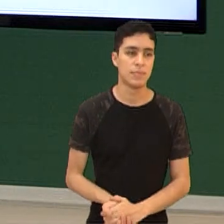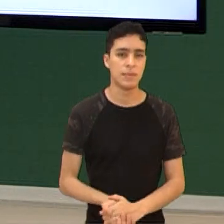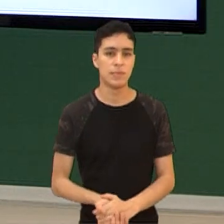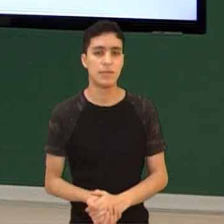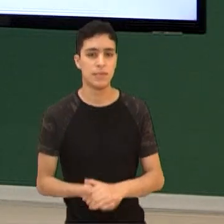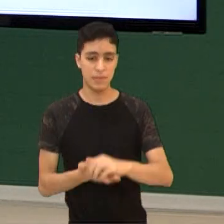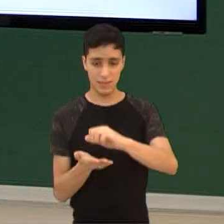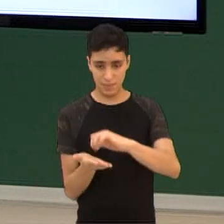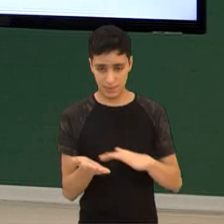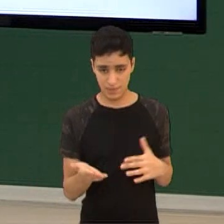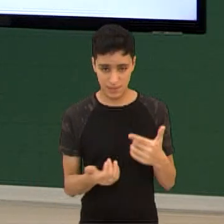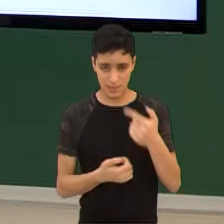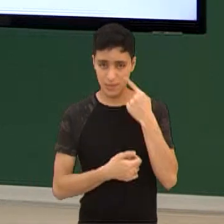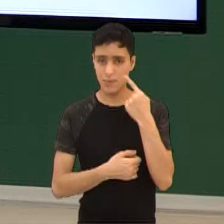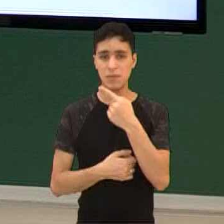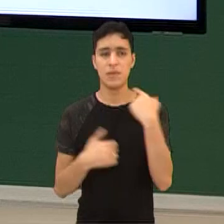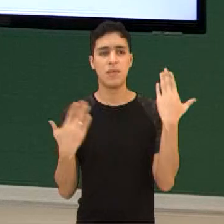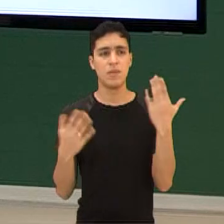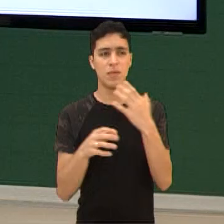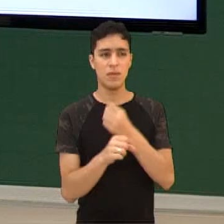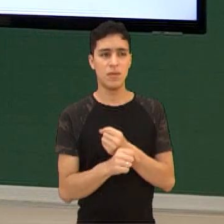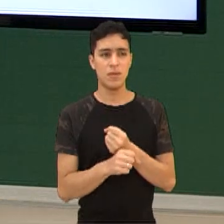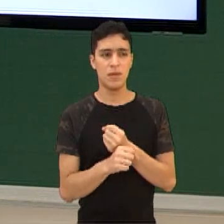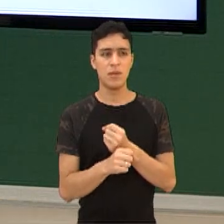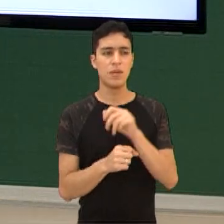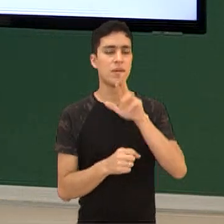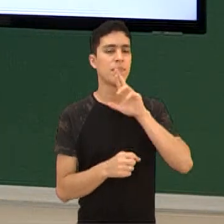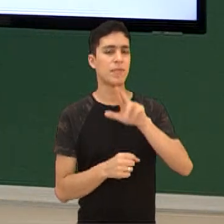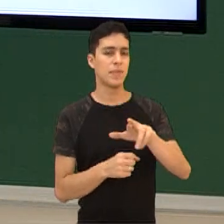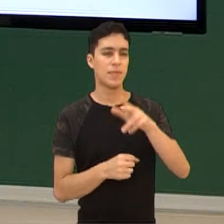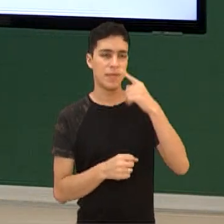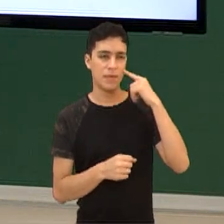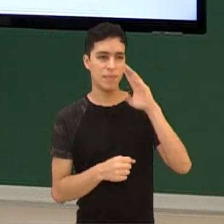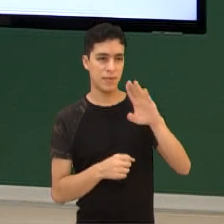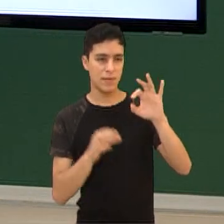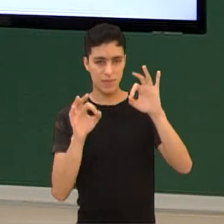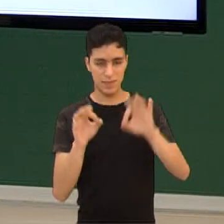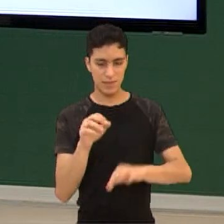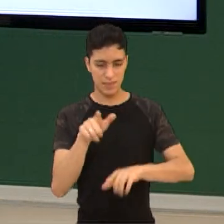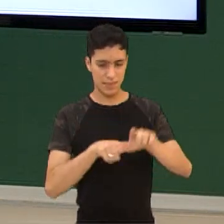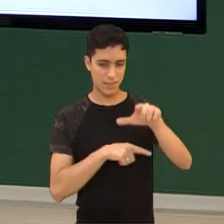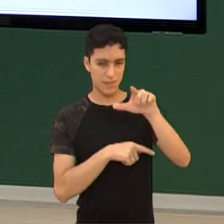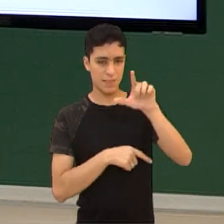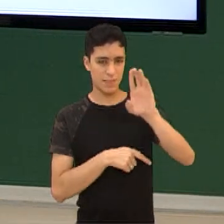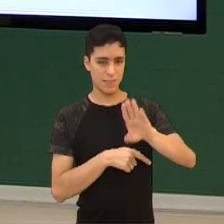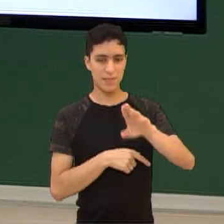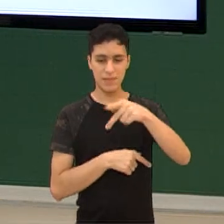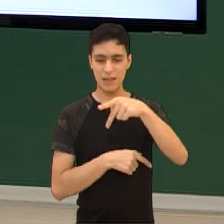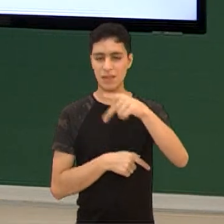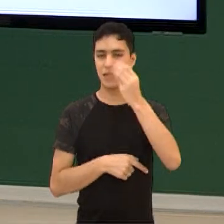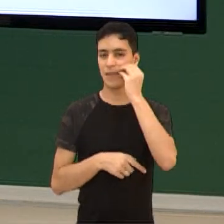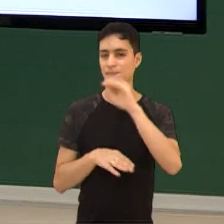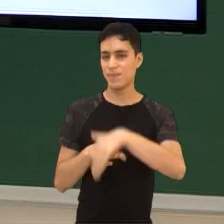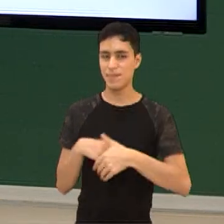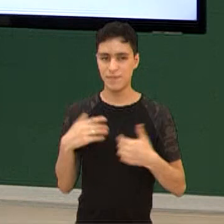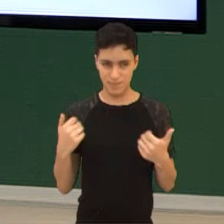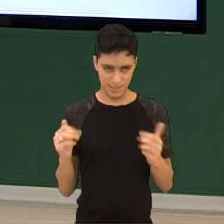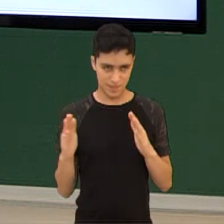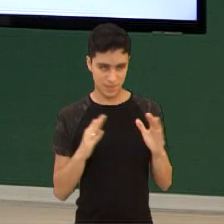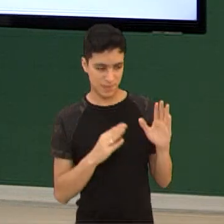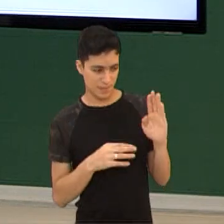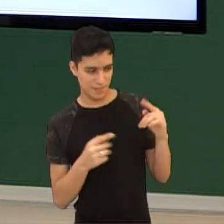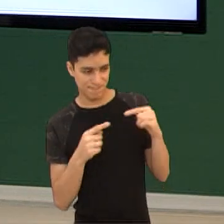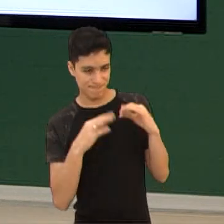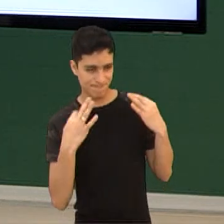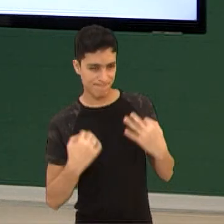Exercício 2. Qual é a soma? Opa, não, aqui é a resposta, né? Letra B, gente. Aí, o professor vem avançar já, né? Letra